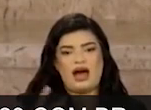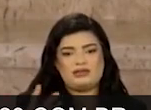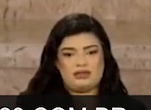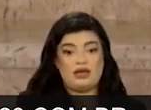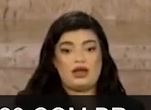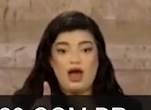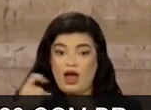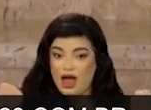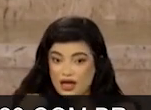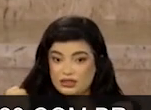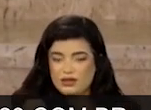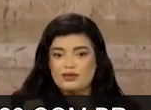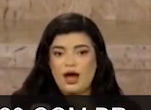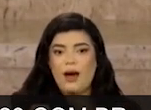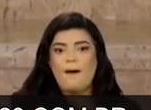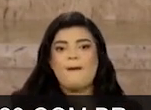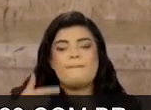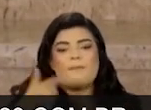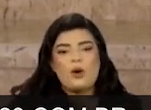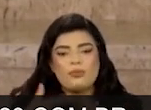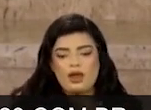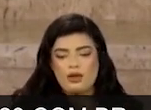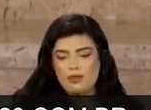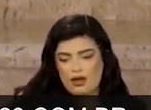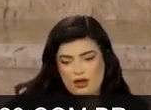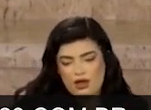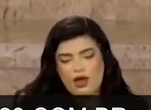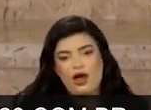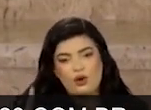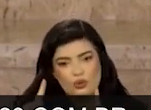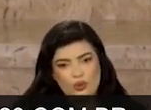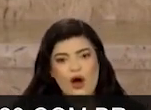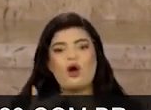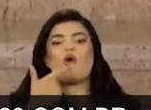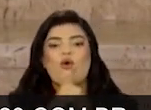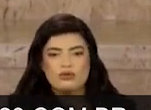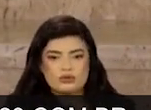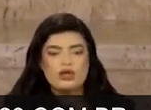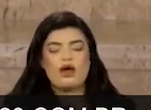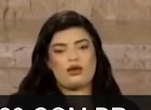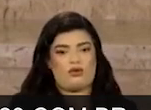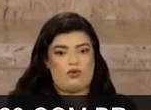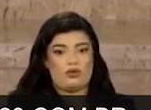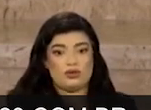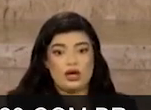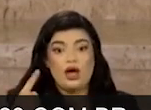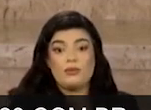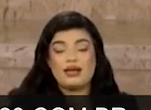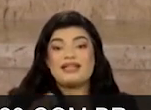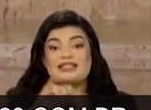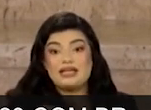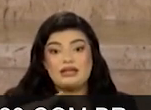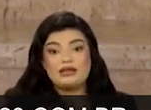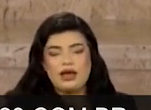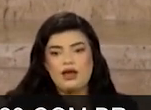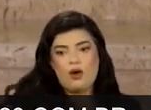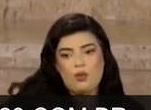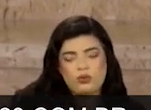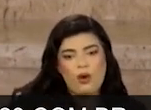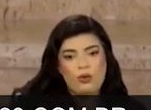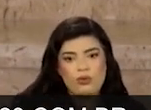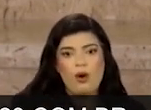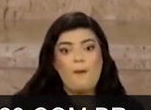atividade física eu faço, menos insulina eu tomo, e aí é mais fácil de controlar, né? Porque maior quantidade de insulina,